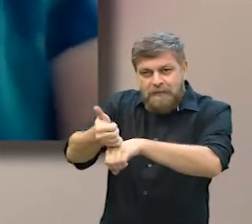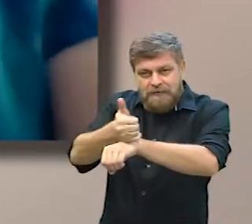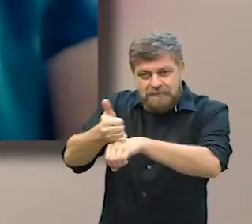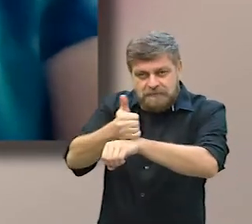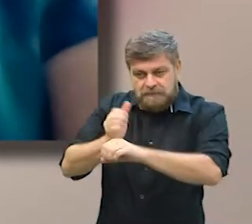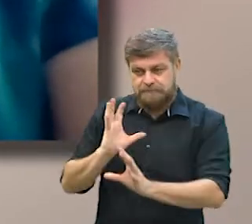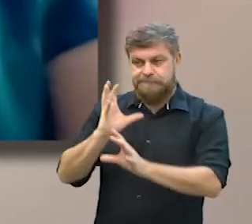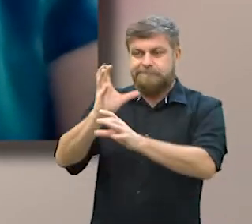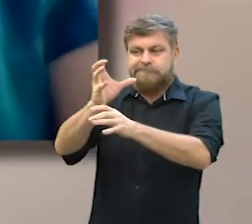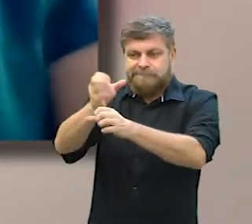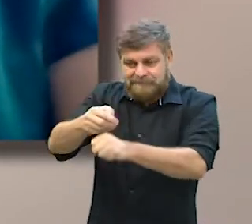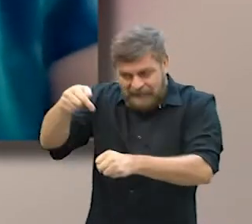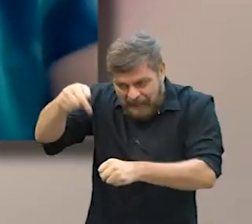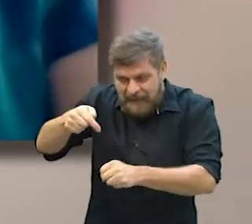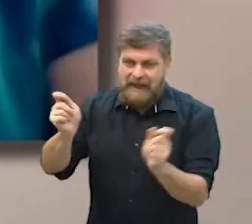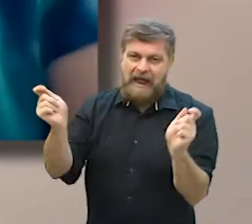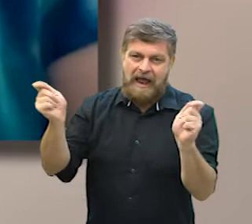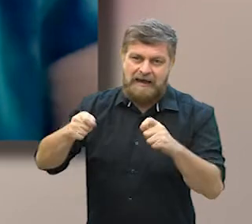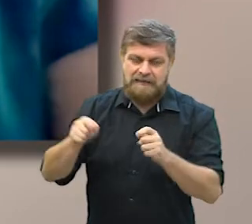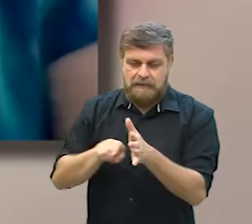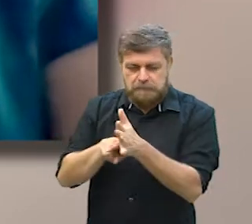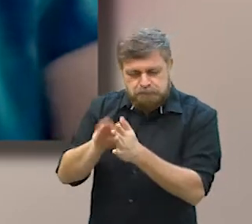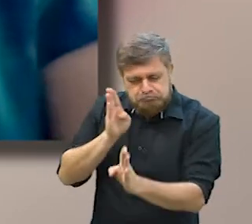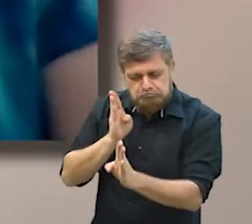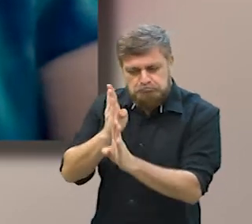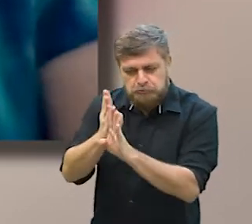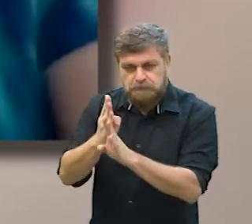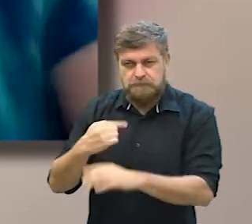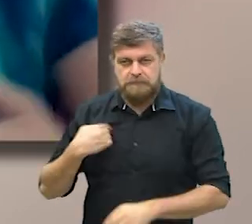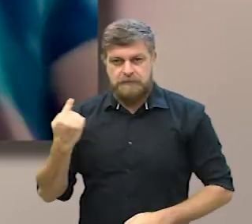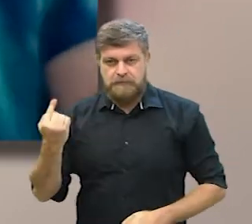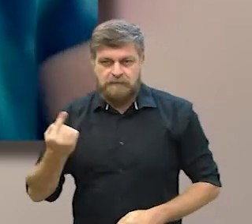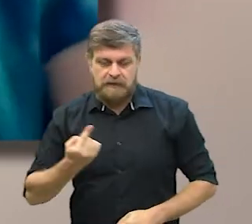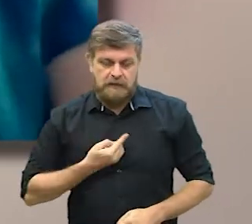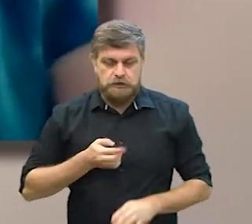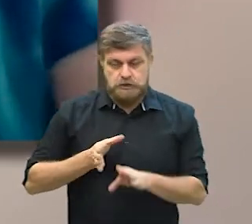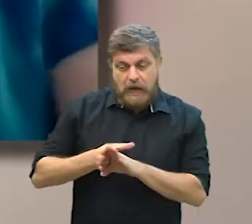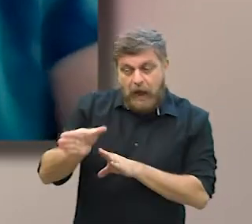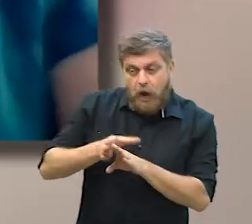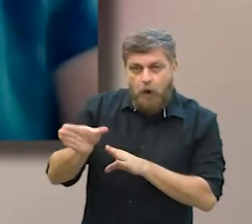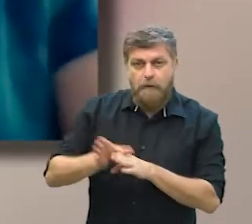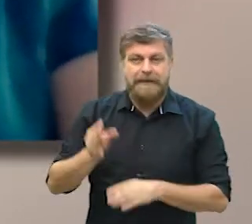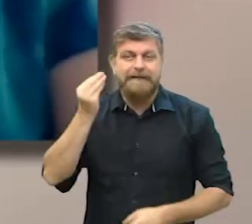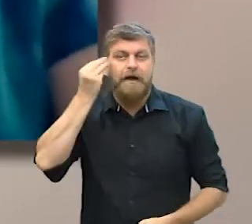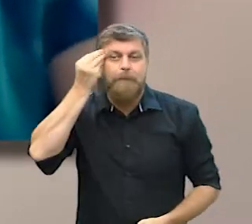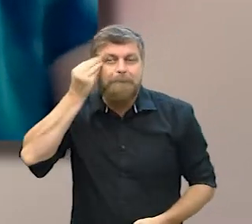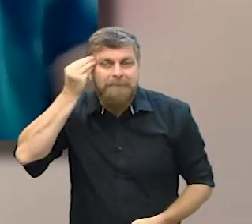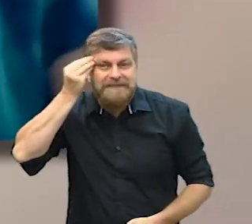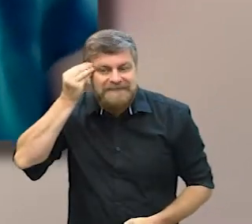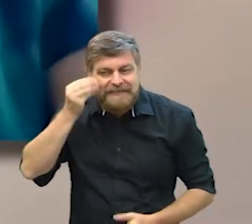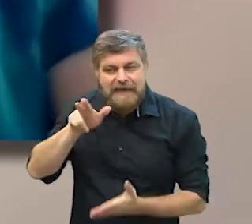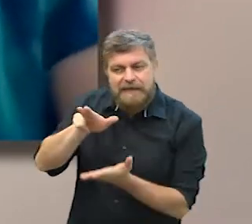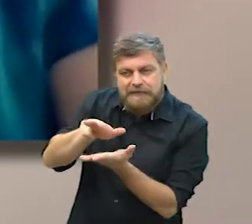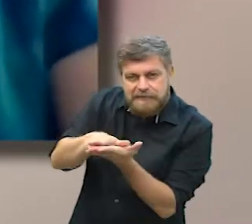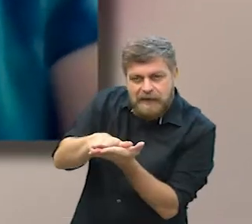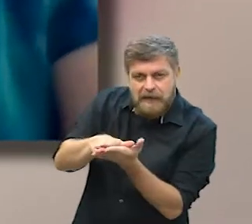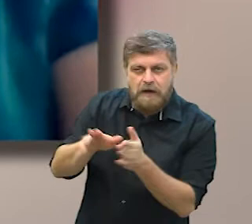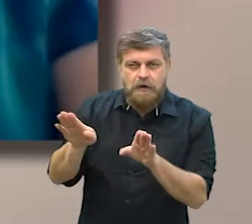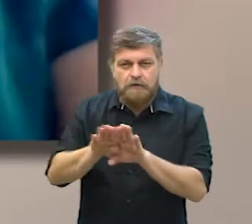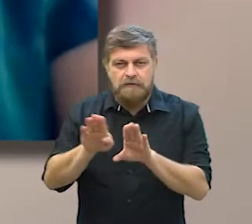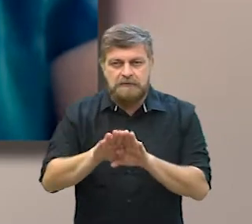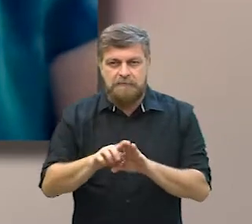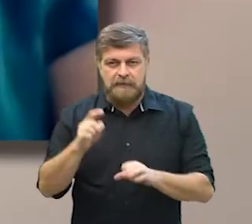e que aí, muitas vezes, a gente começa a fazer os encaminhamentos por um psiquiatra ou por um